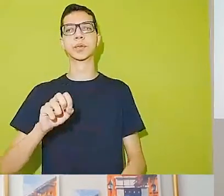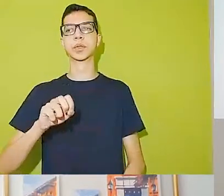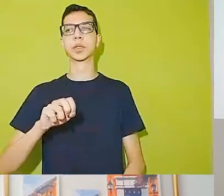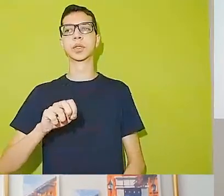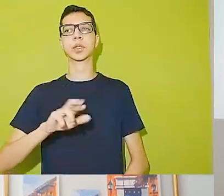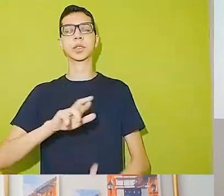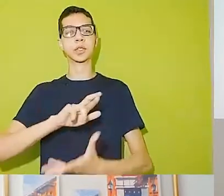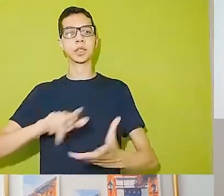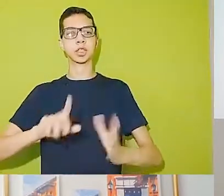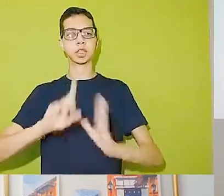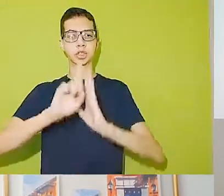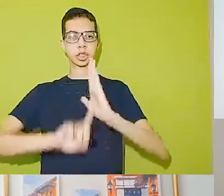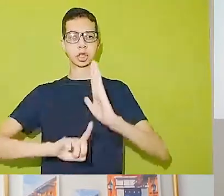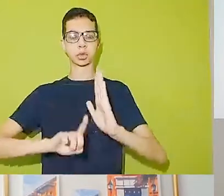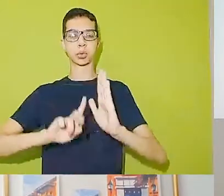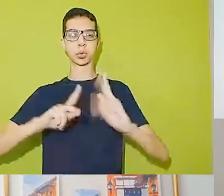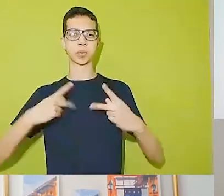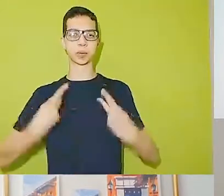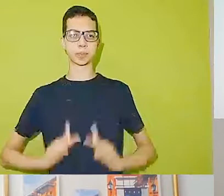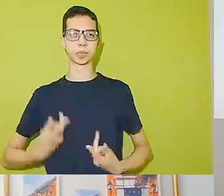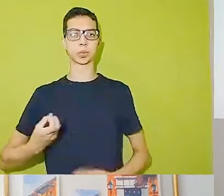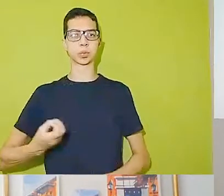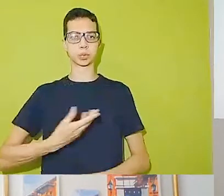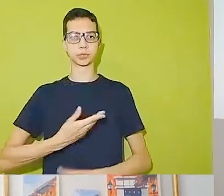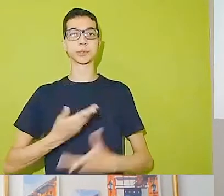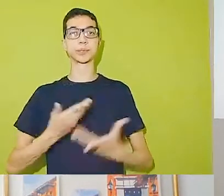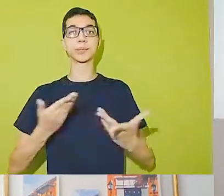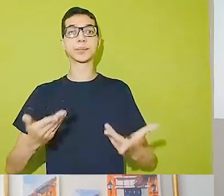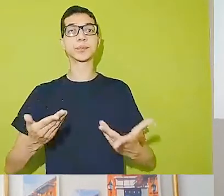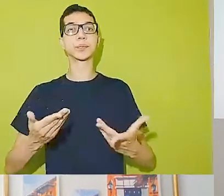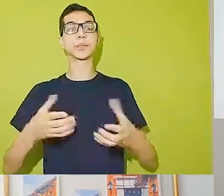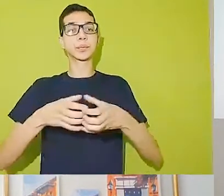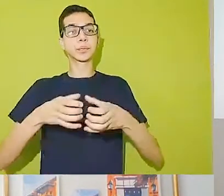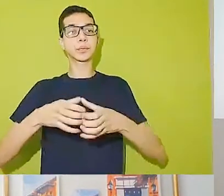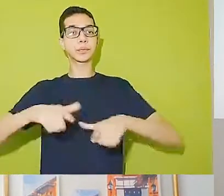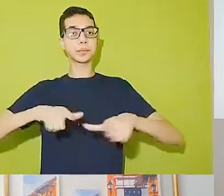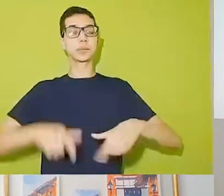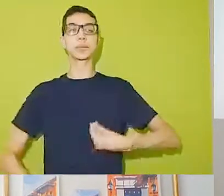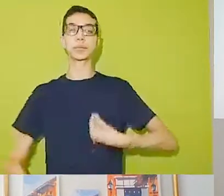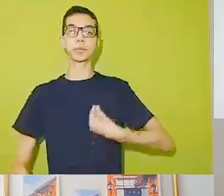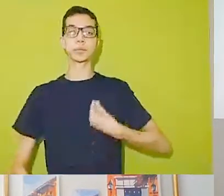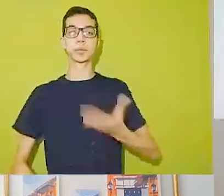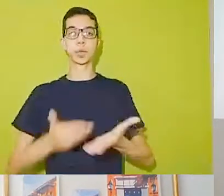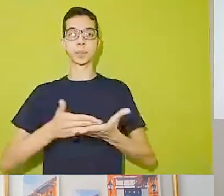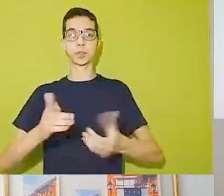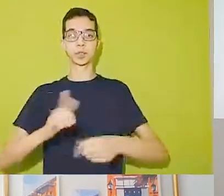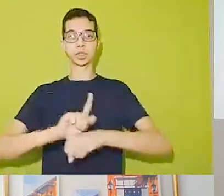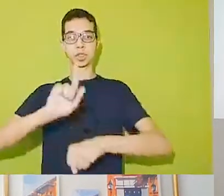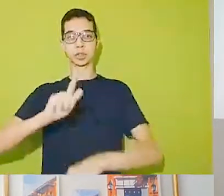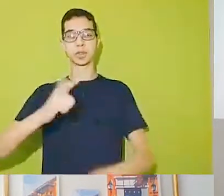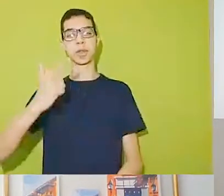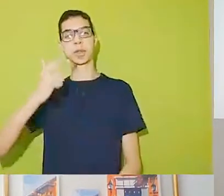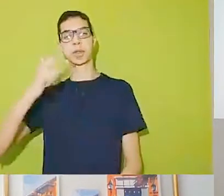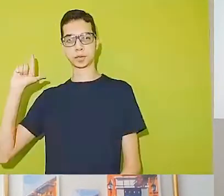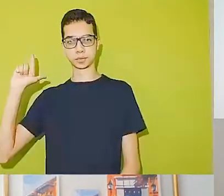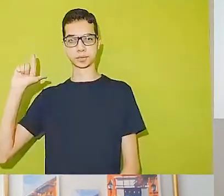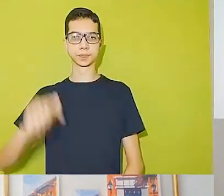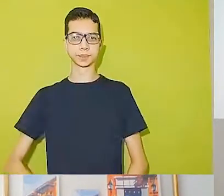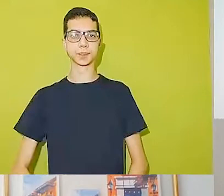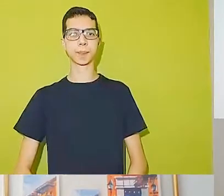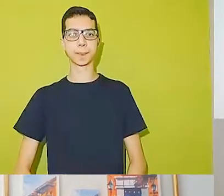Humanos. Ele é um grupo de trabalho super antigo que iniciou em gestões anteriores e que ele